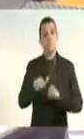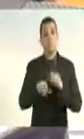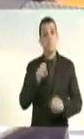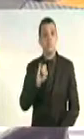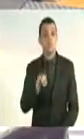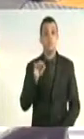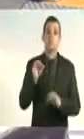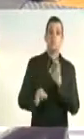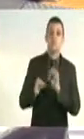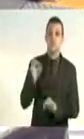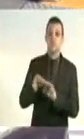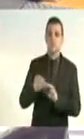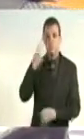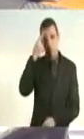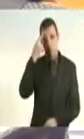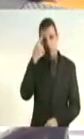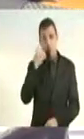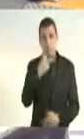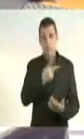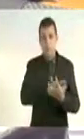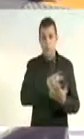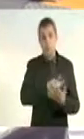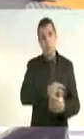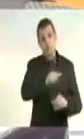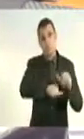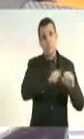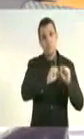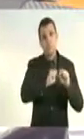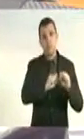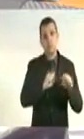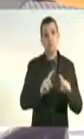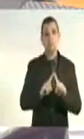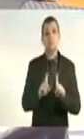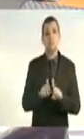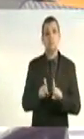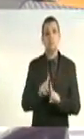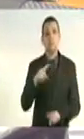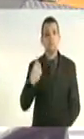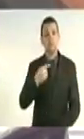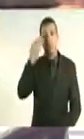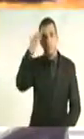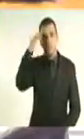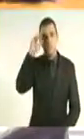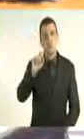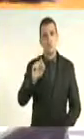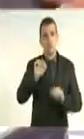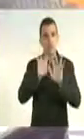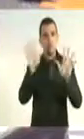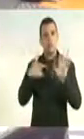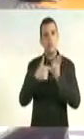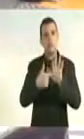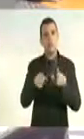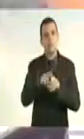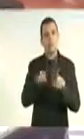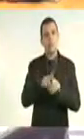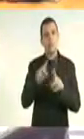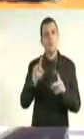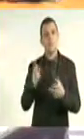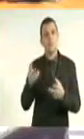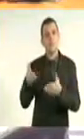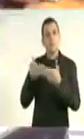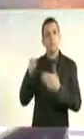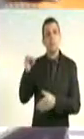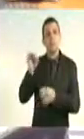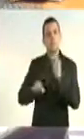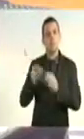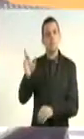entenda que está errado, e, dessa forma, nós entendemos que é no caminho da transparência e de buscar a resposta da Justiça, já que